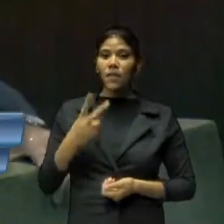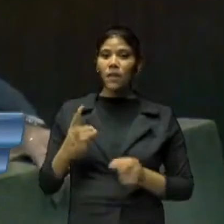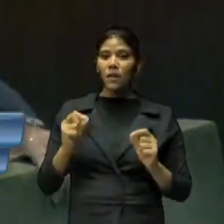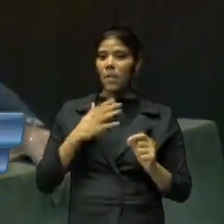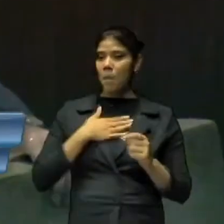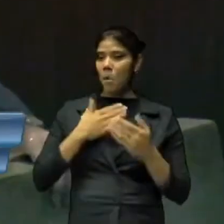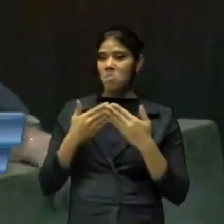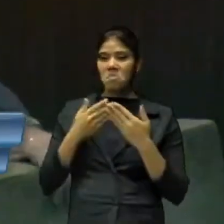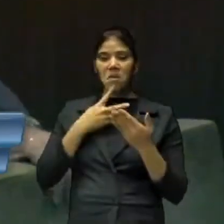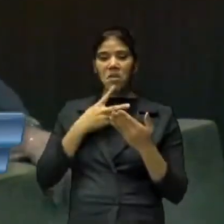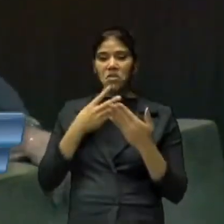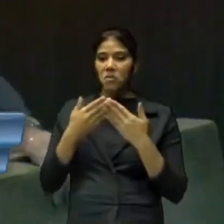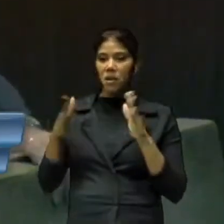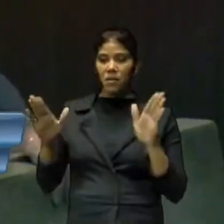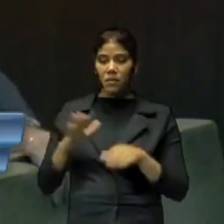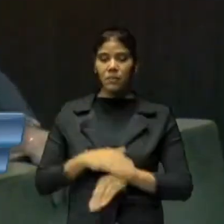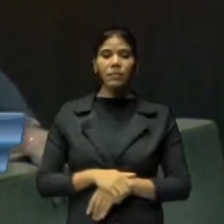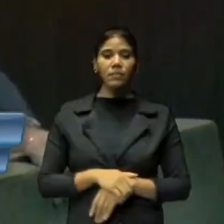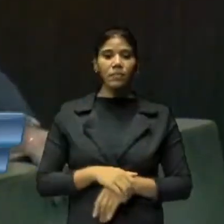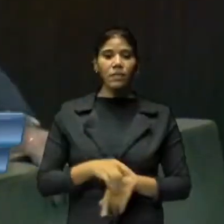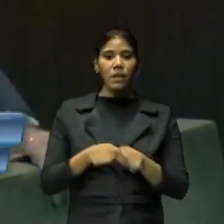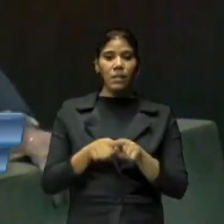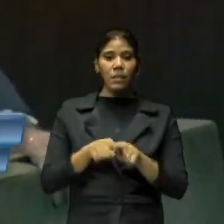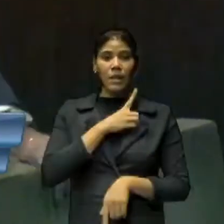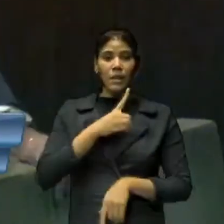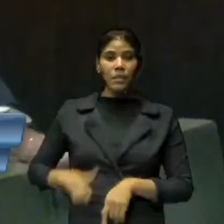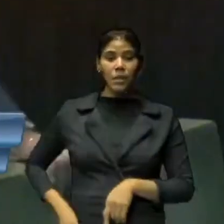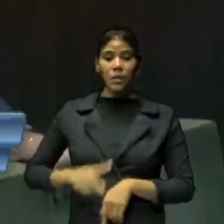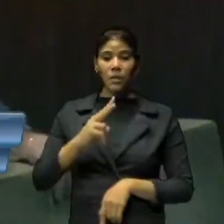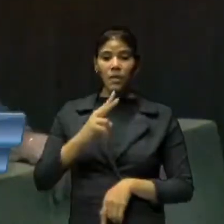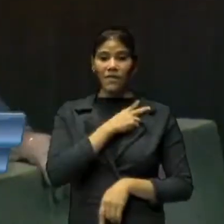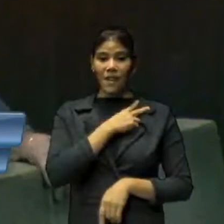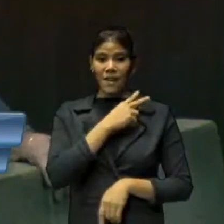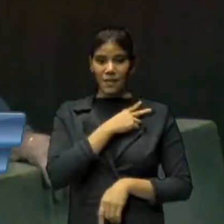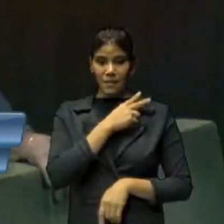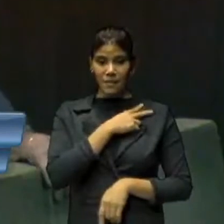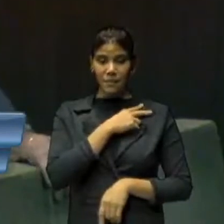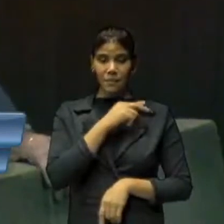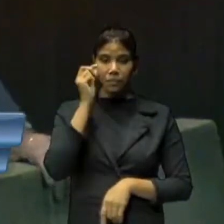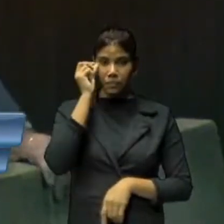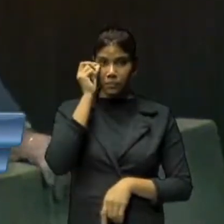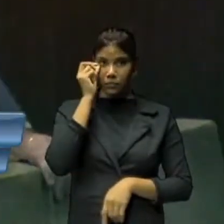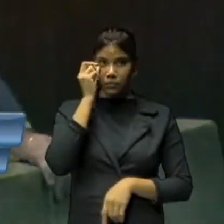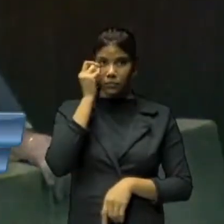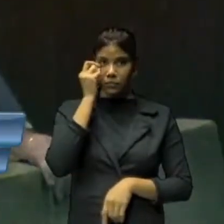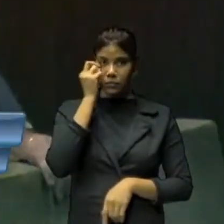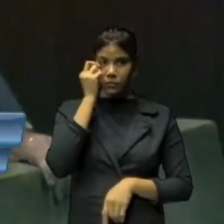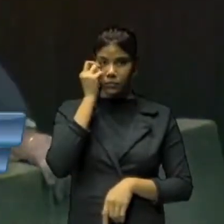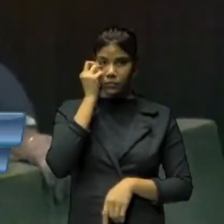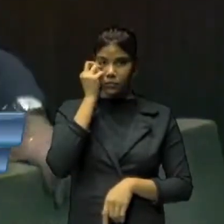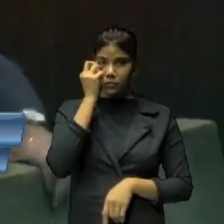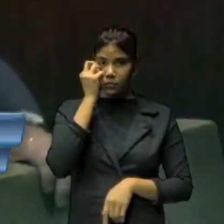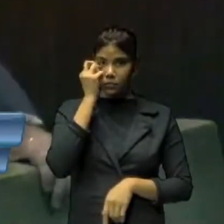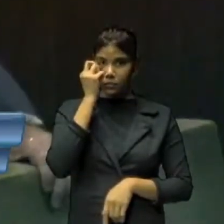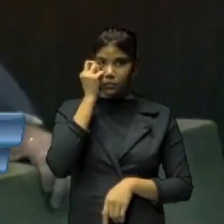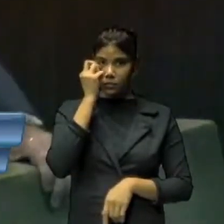colocando o partido à disposição. E ao deputado Capitão Wagner, que também se